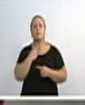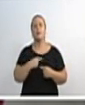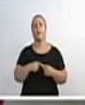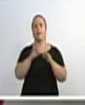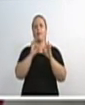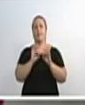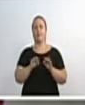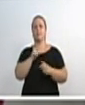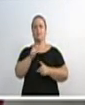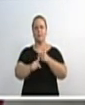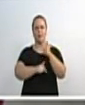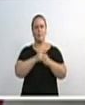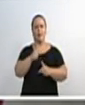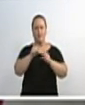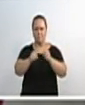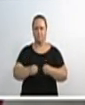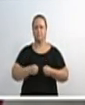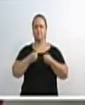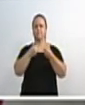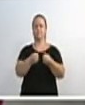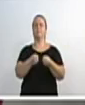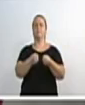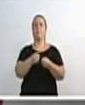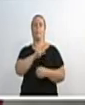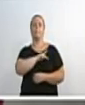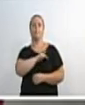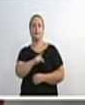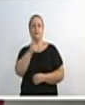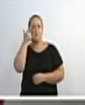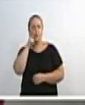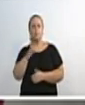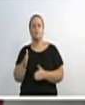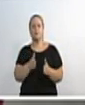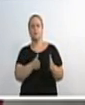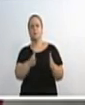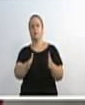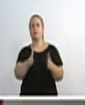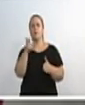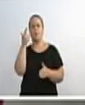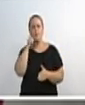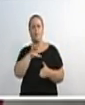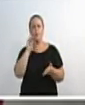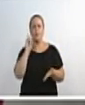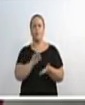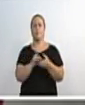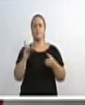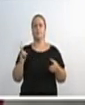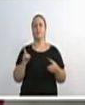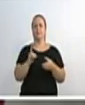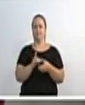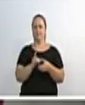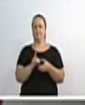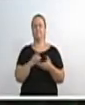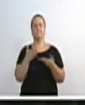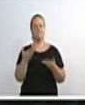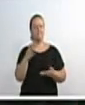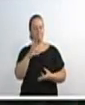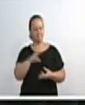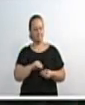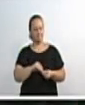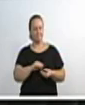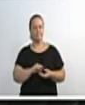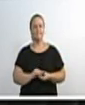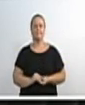de vestir a camisa e dizer que é o presidente que fez os encaminhamentos e foi atendido. Seria isso na tarde de hoje, senhor presidente. Muito